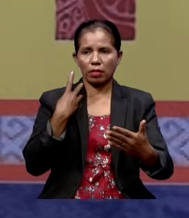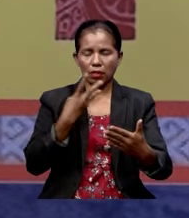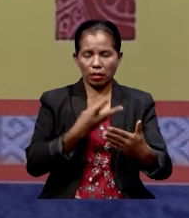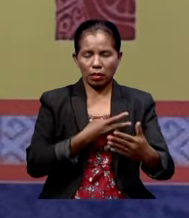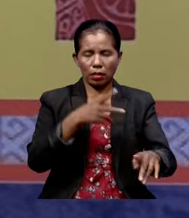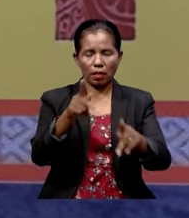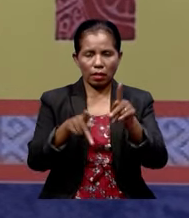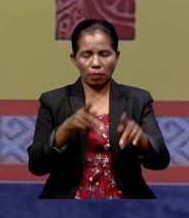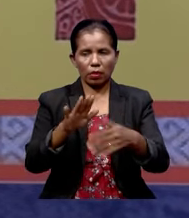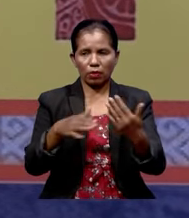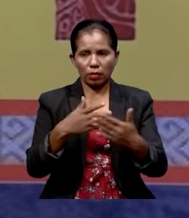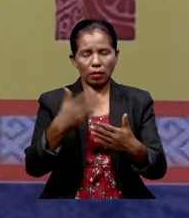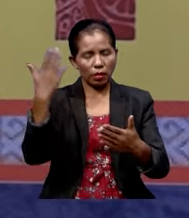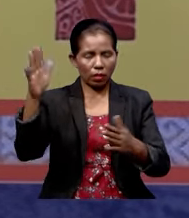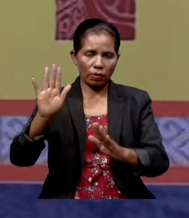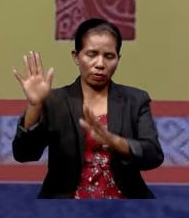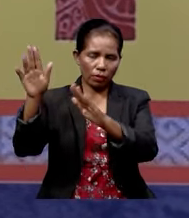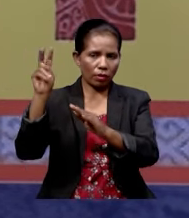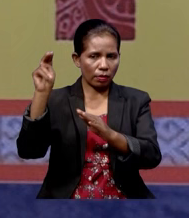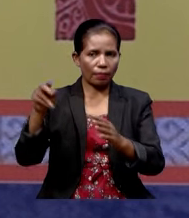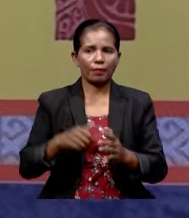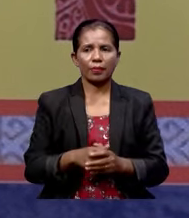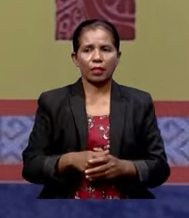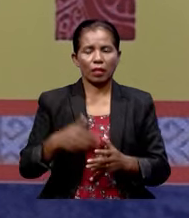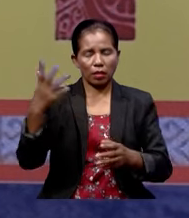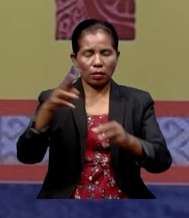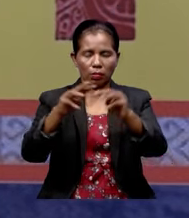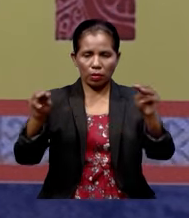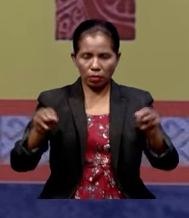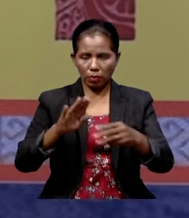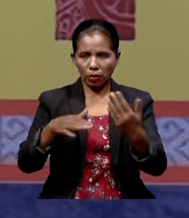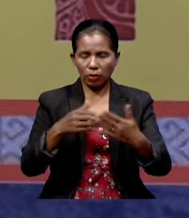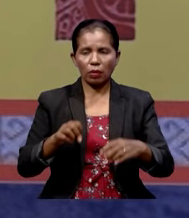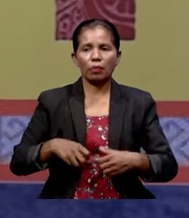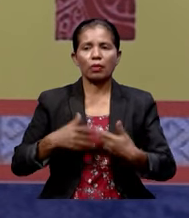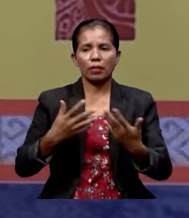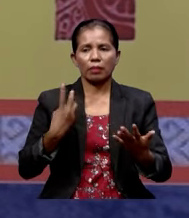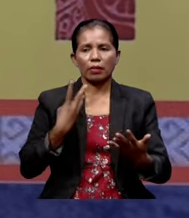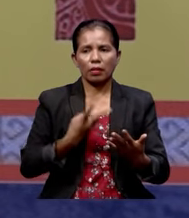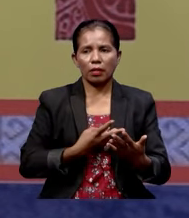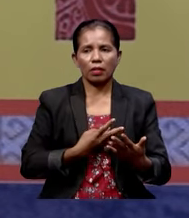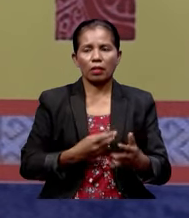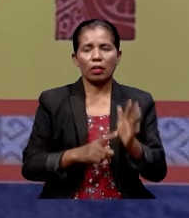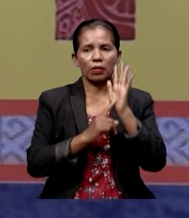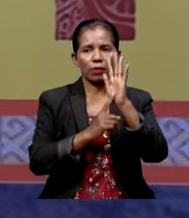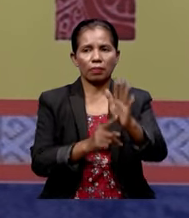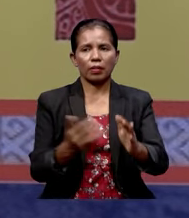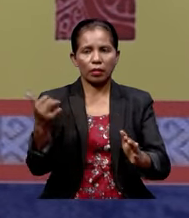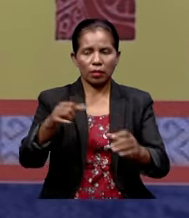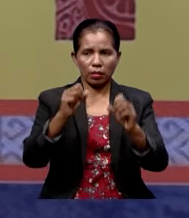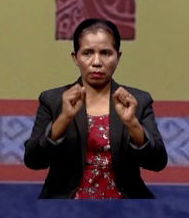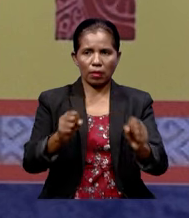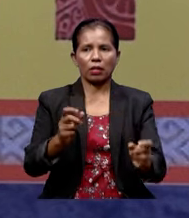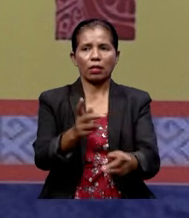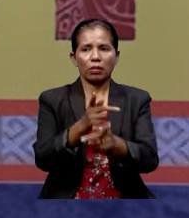de Sereia, Pohanba, e a município de Sanuá, onde está a maita, o apelo a você para ver e cuidar